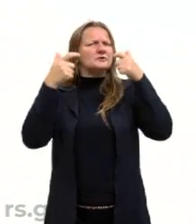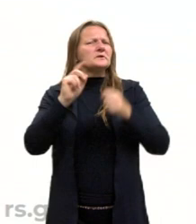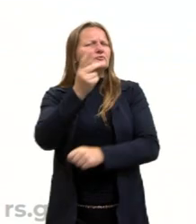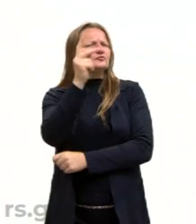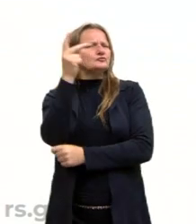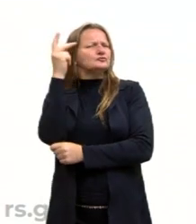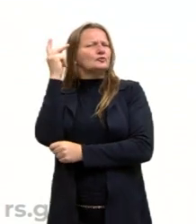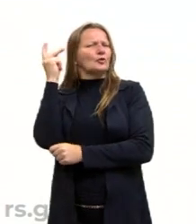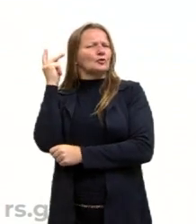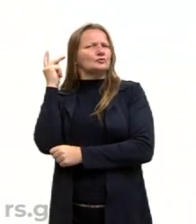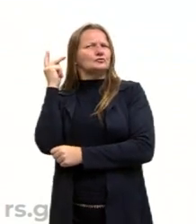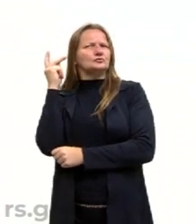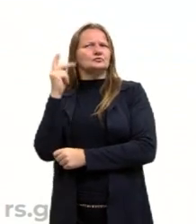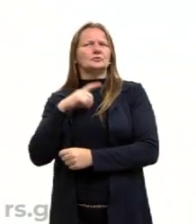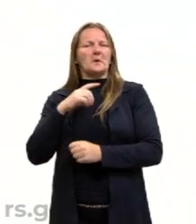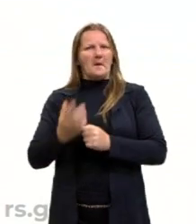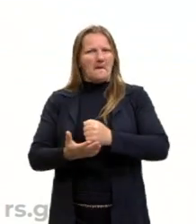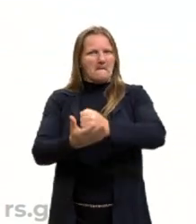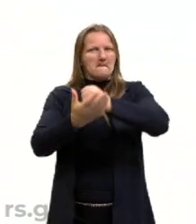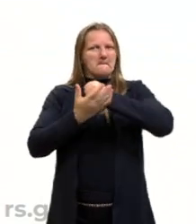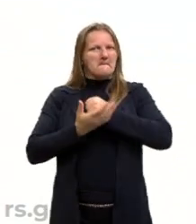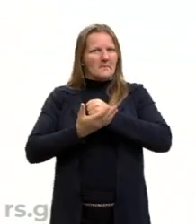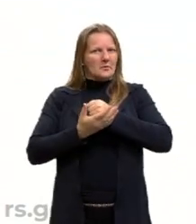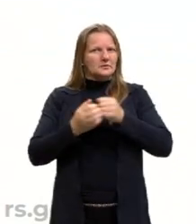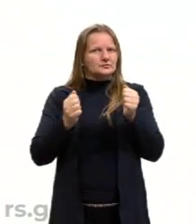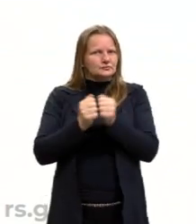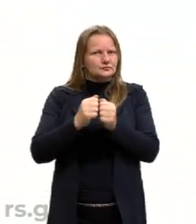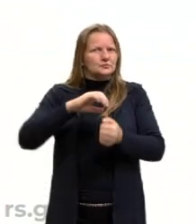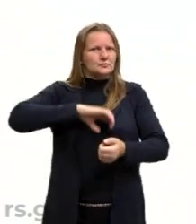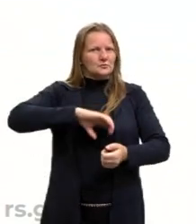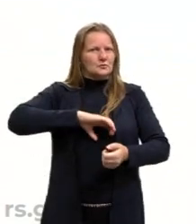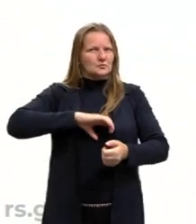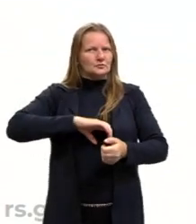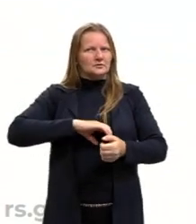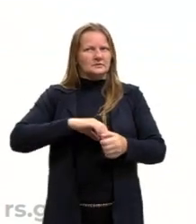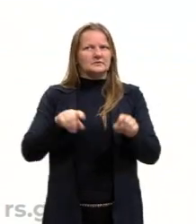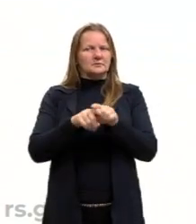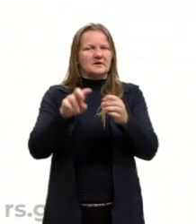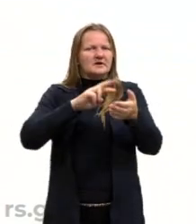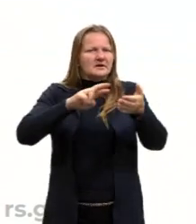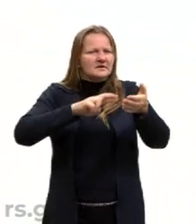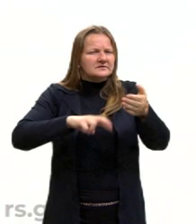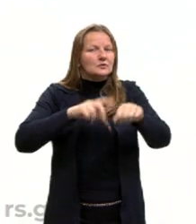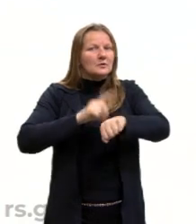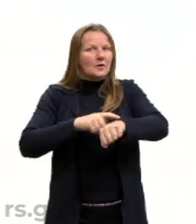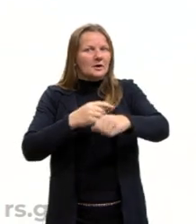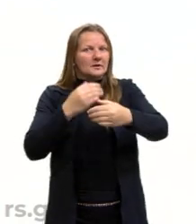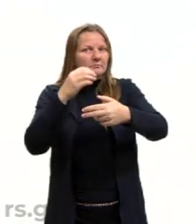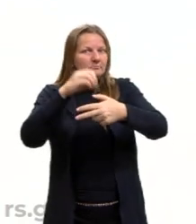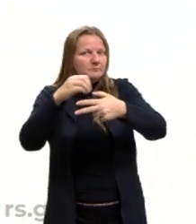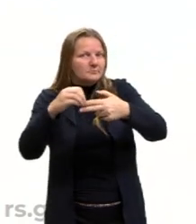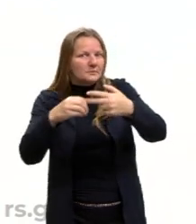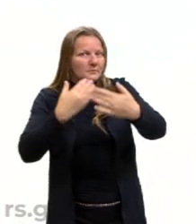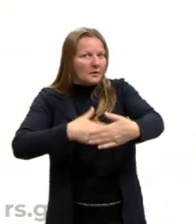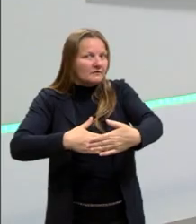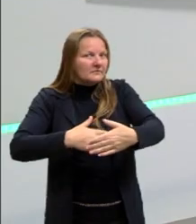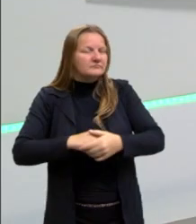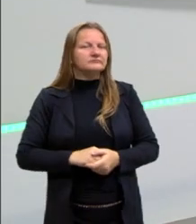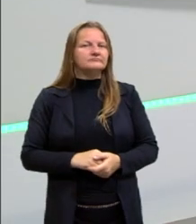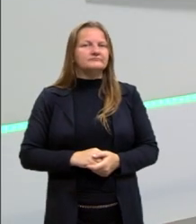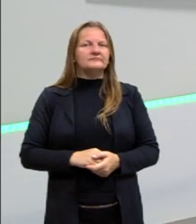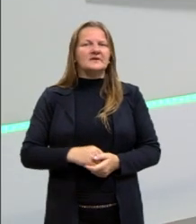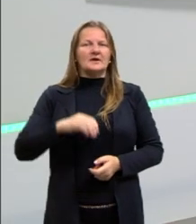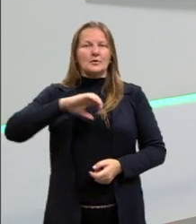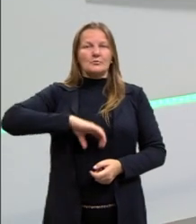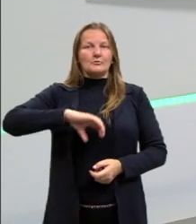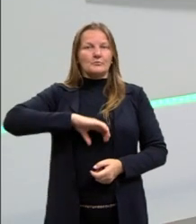ele pode contribuir para a língua portuguesa e para redação no ENEM né quando a gente fala em